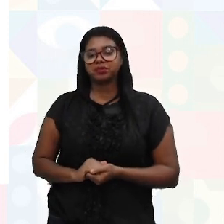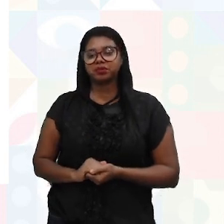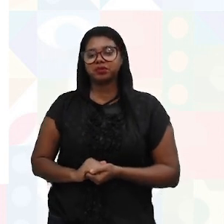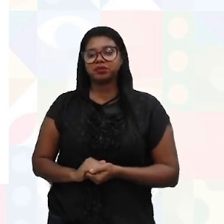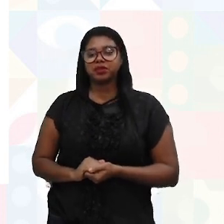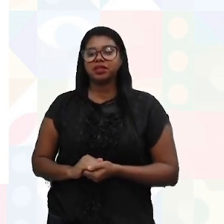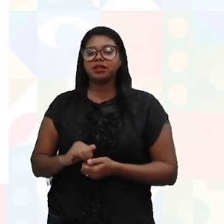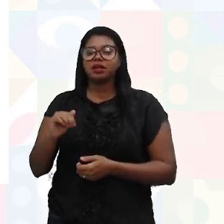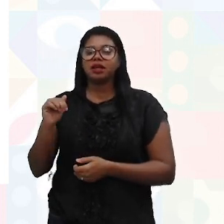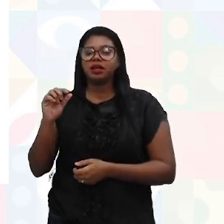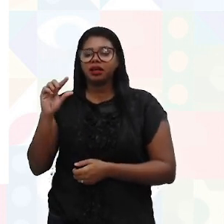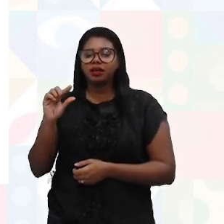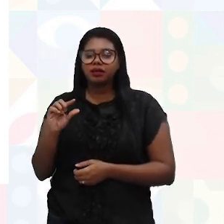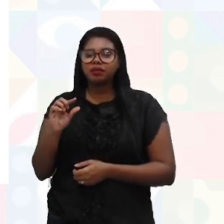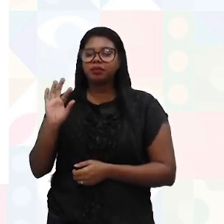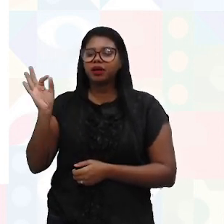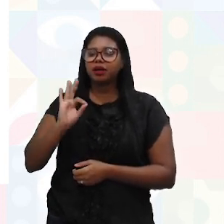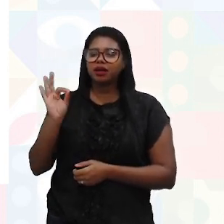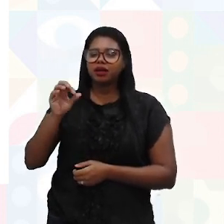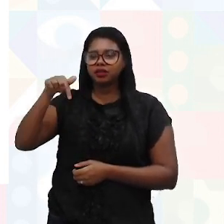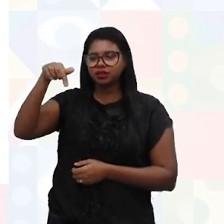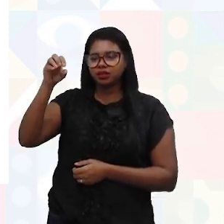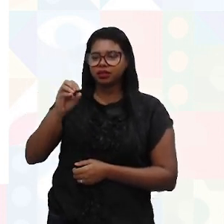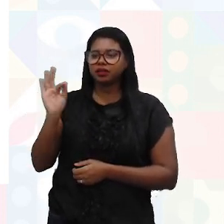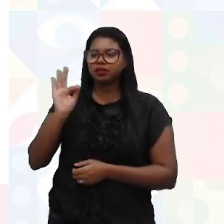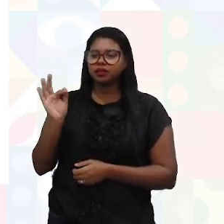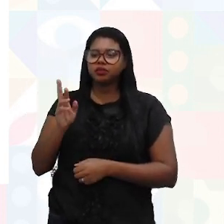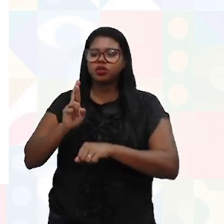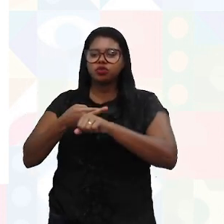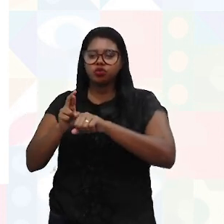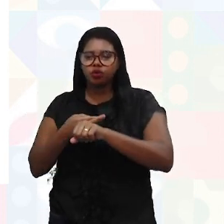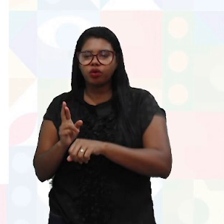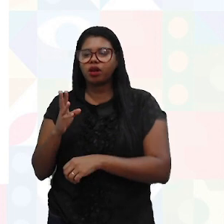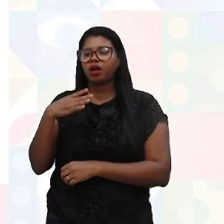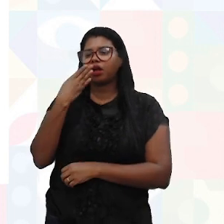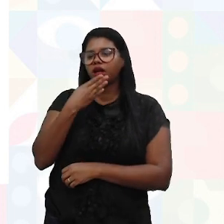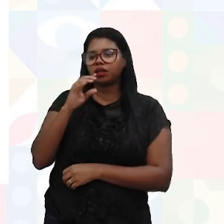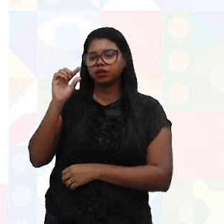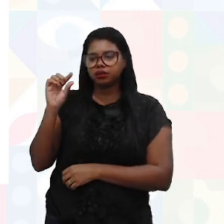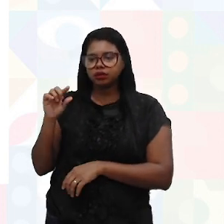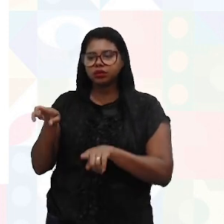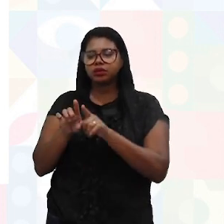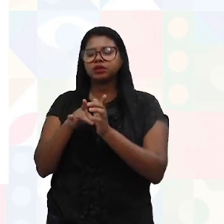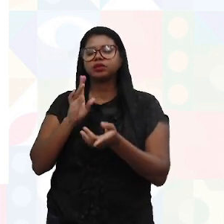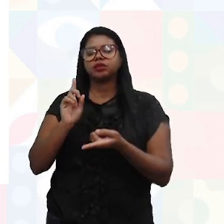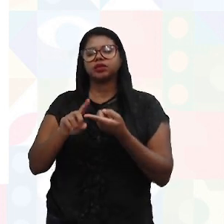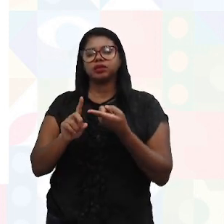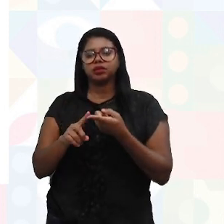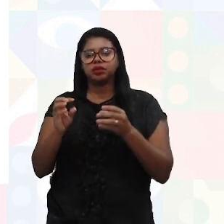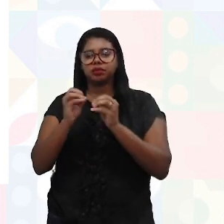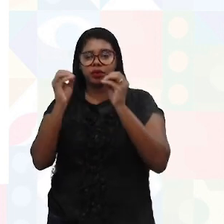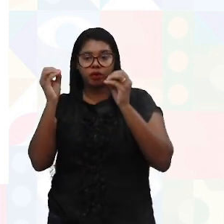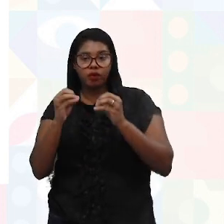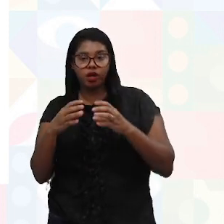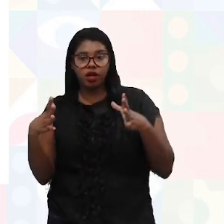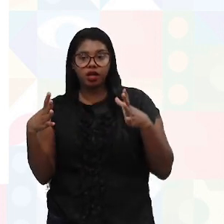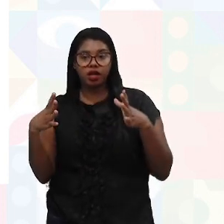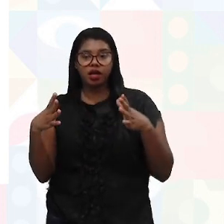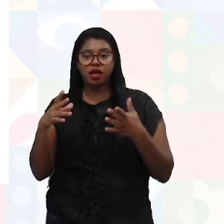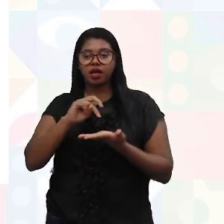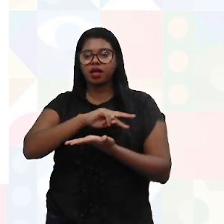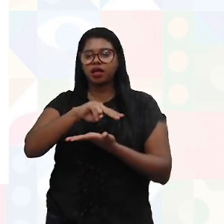de açúcar, 70% cacau, enfim. E aí também criar embalagens